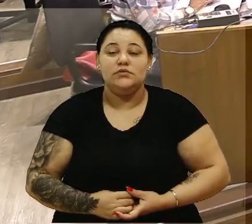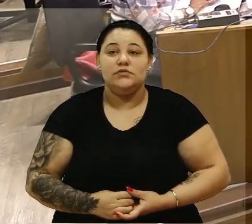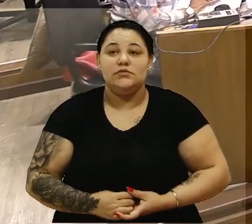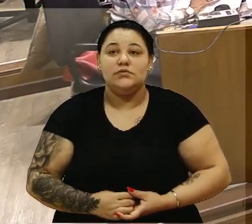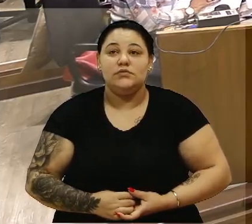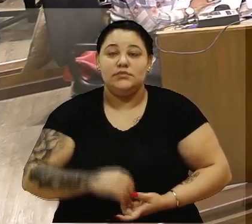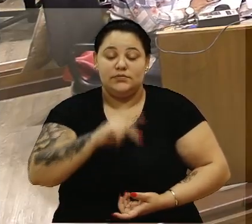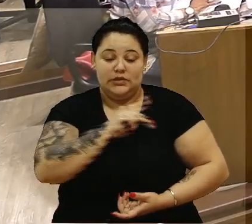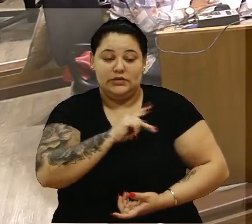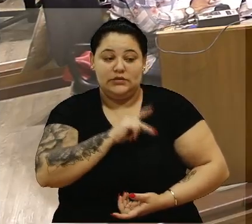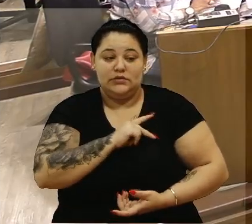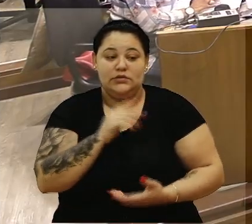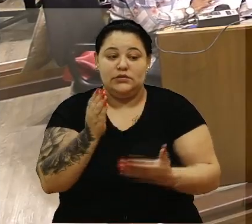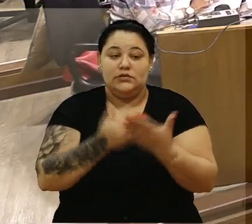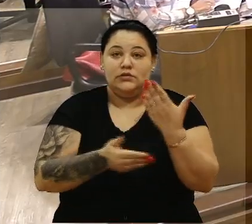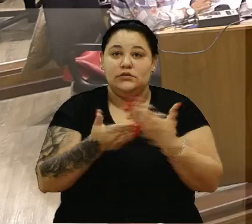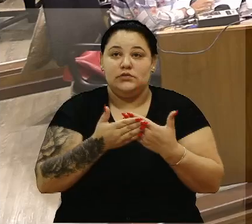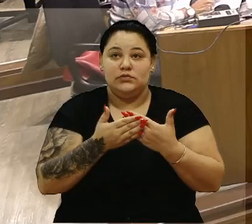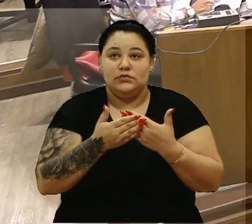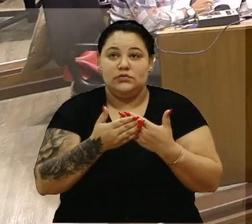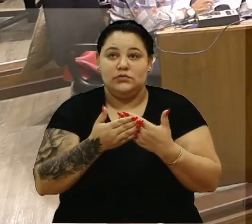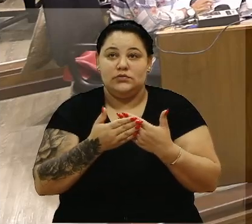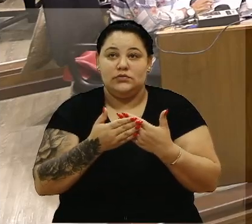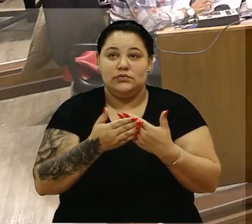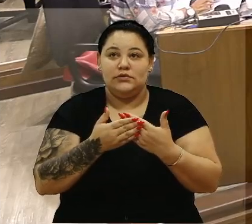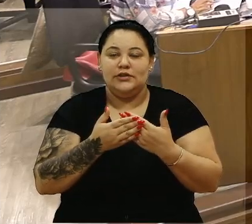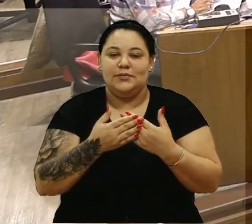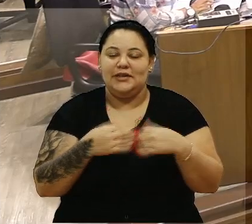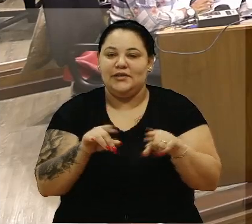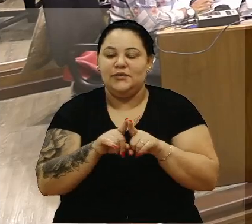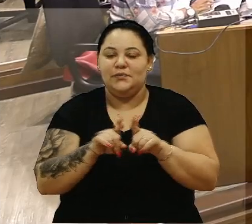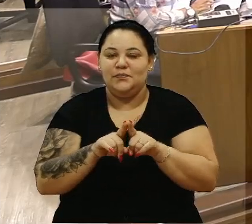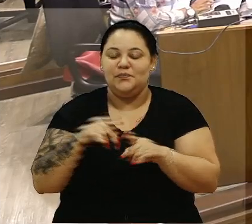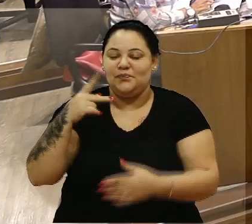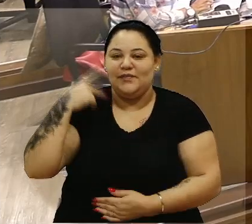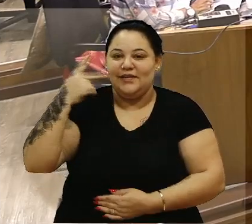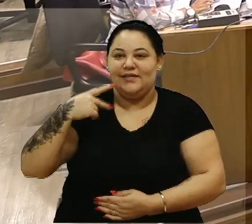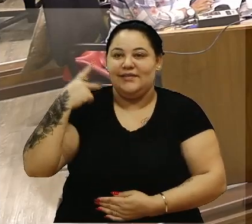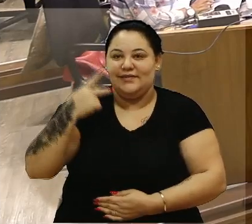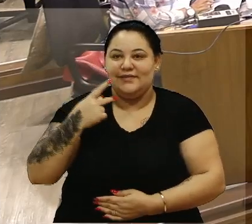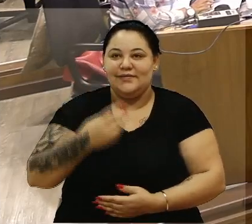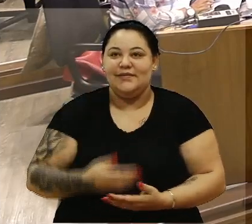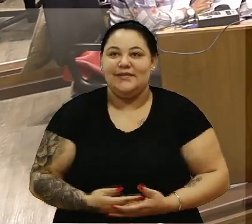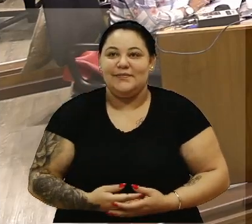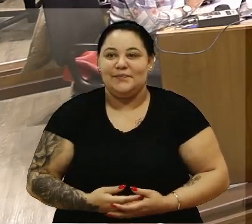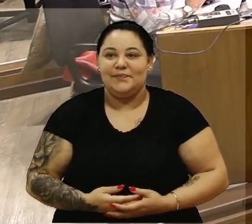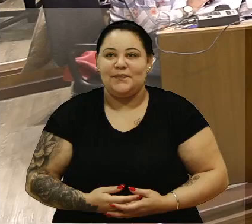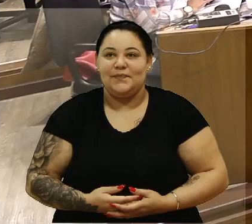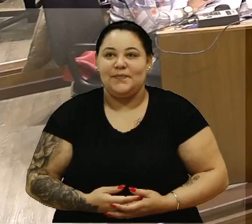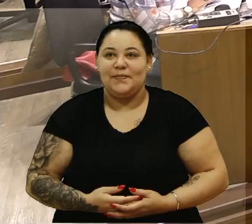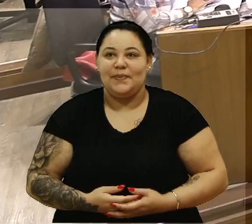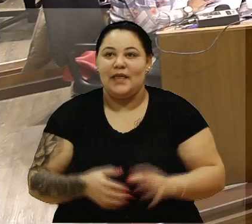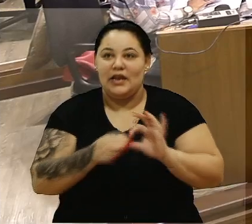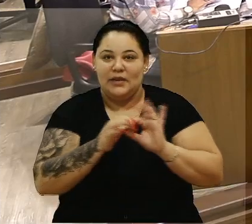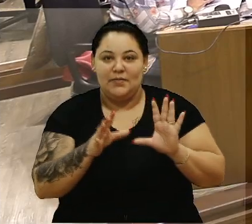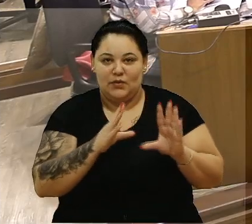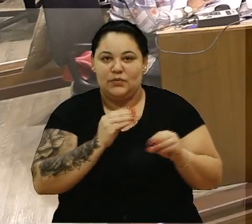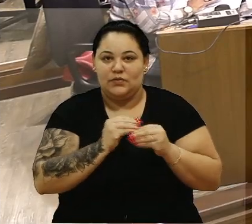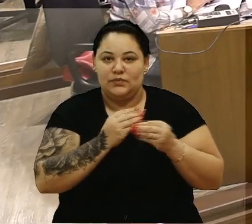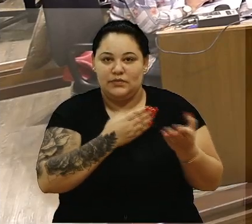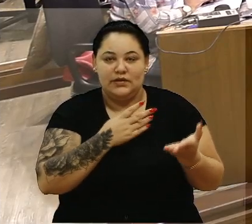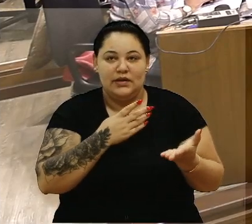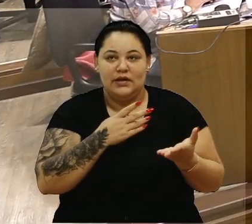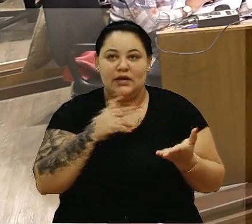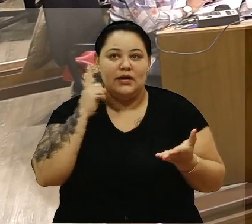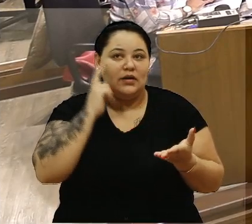Senhor presidente, senhores vereadores, Uma parte, vereador. De imediato, vereador. Obrigado, vereadora. É só